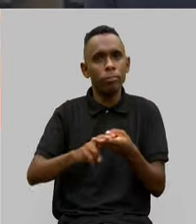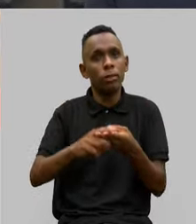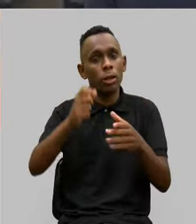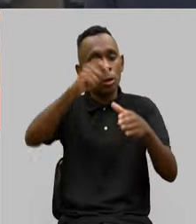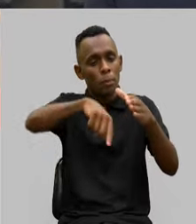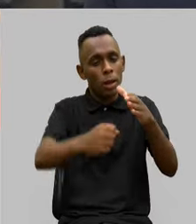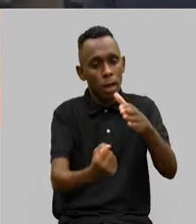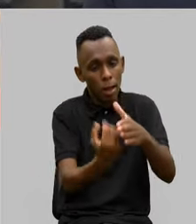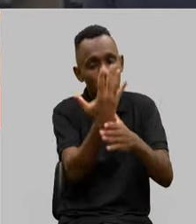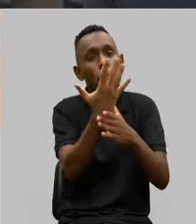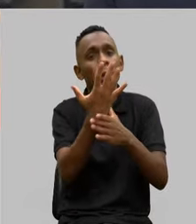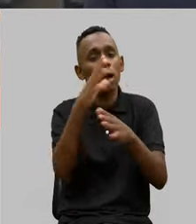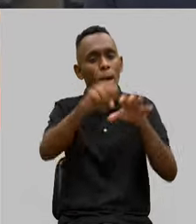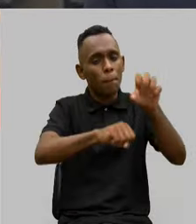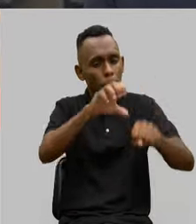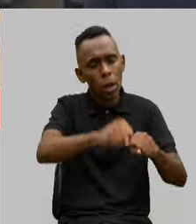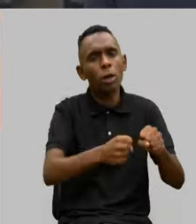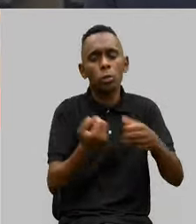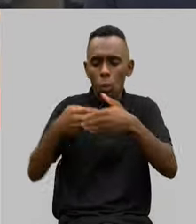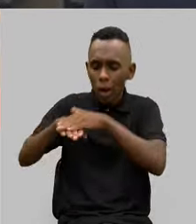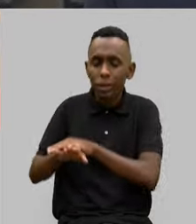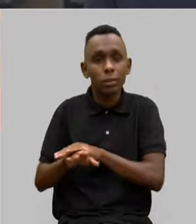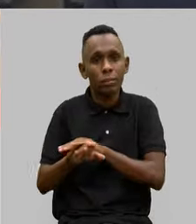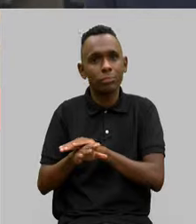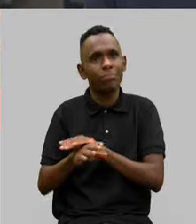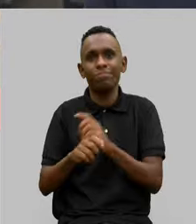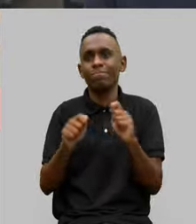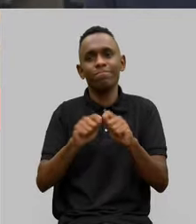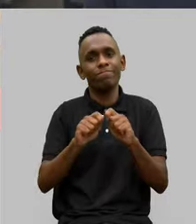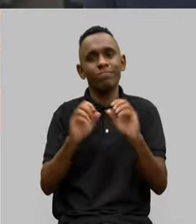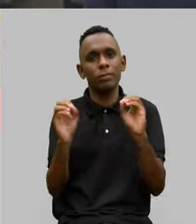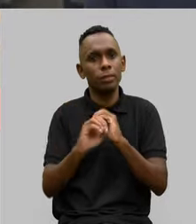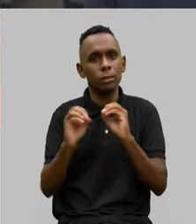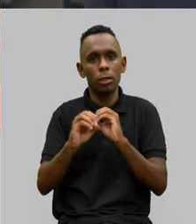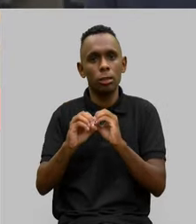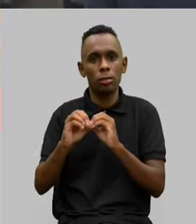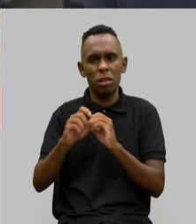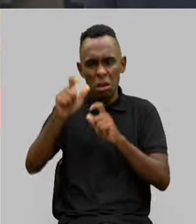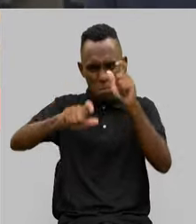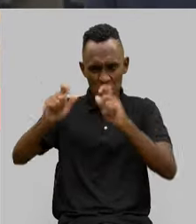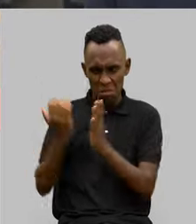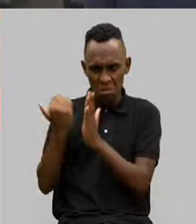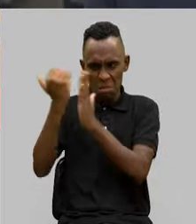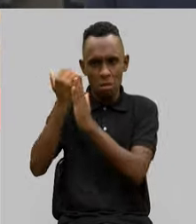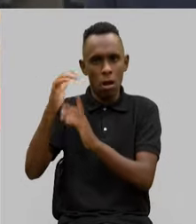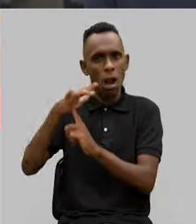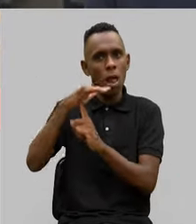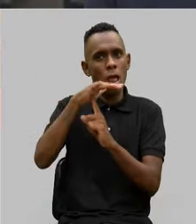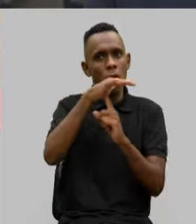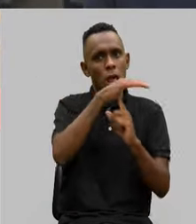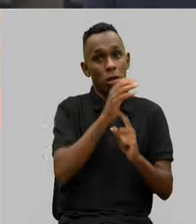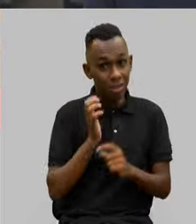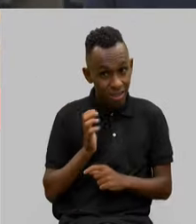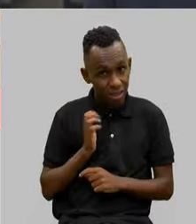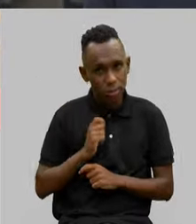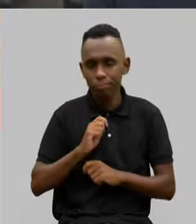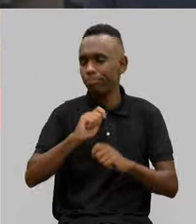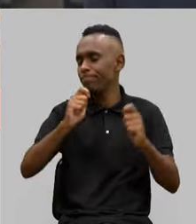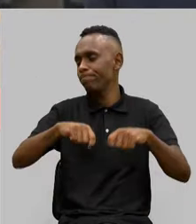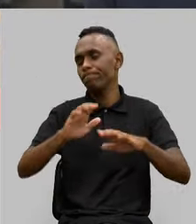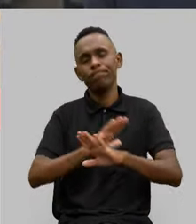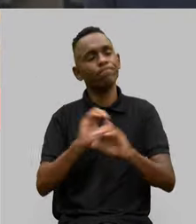colher guardar carregar isso não é feito por ninguém que anda de helicóptero Quem planta colhe